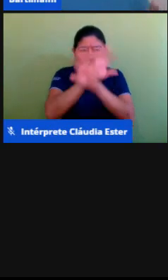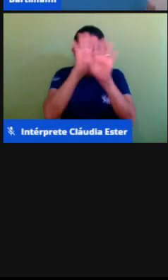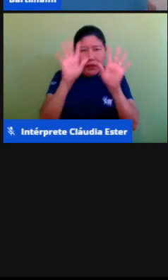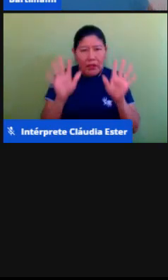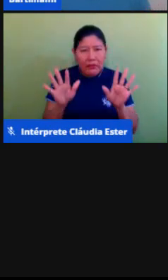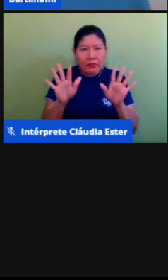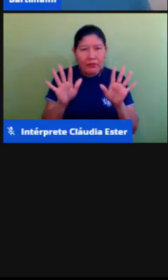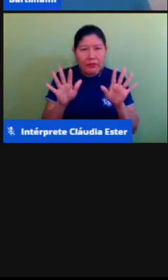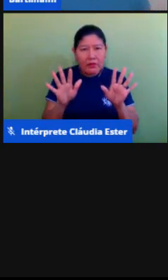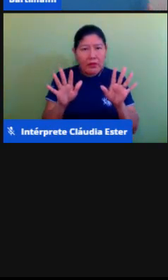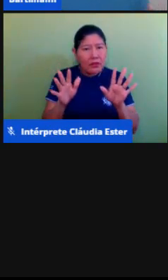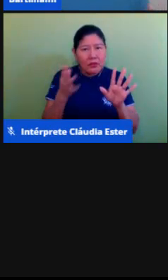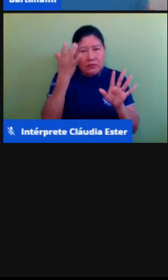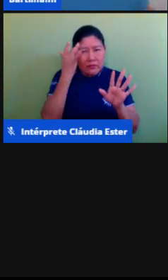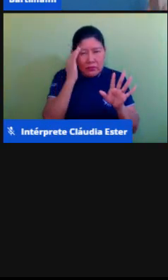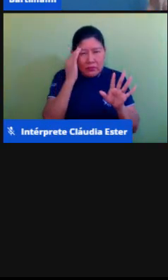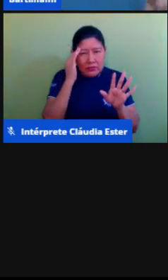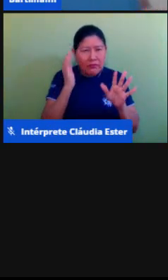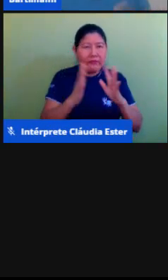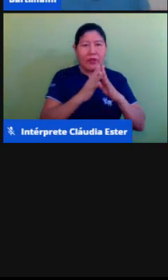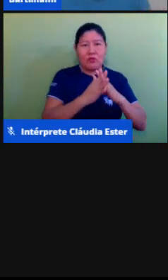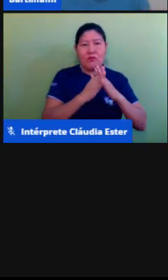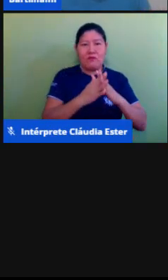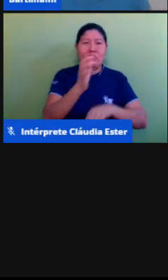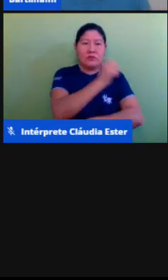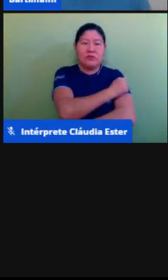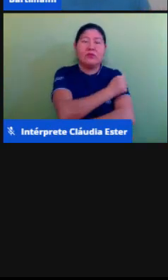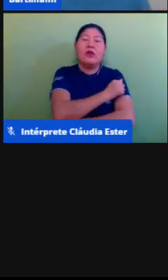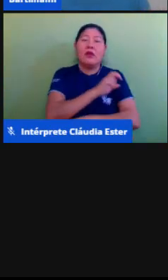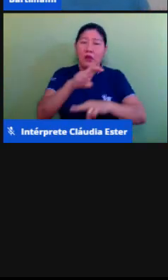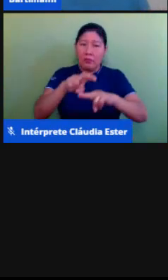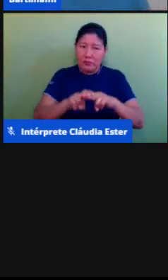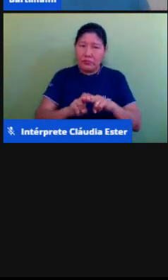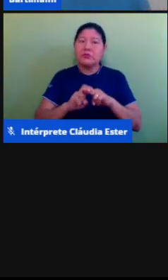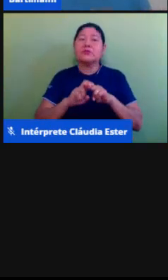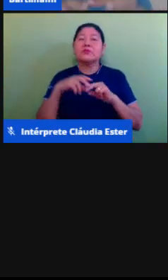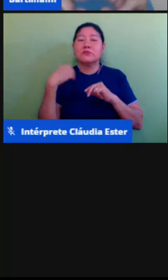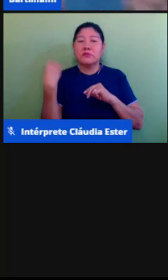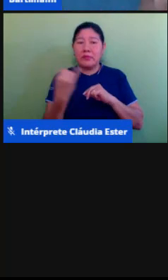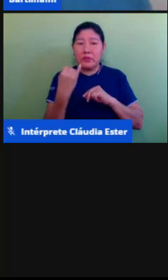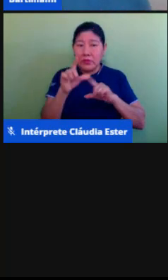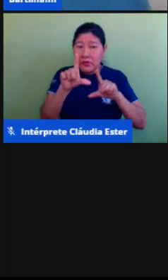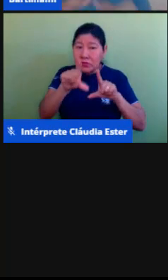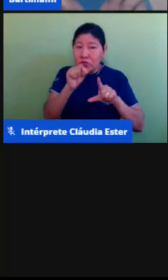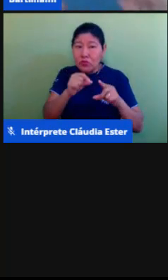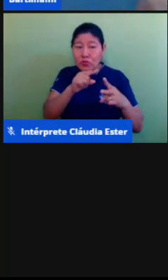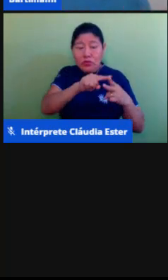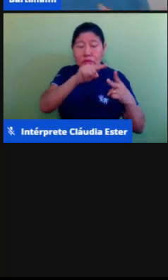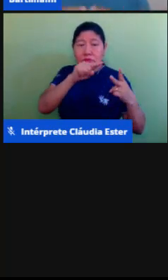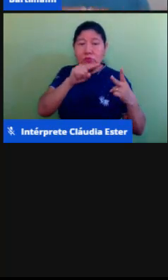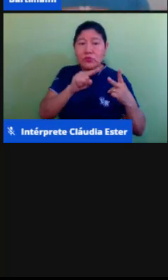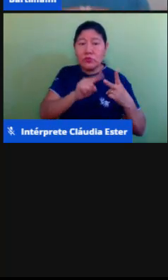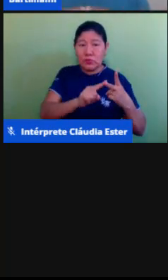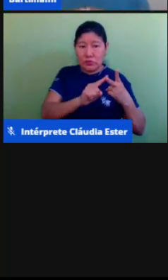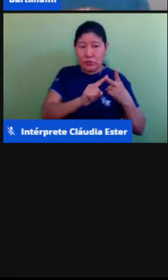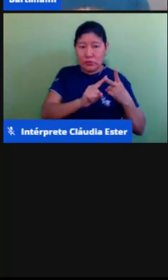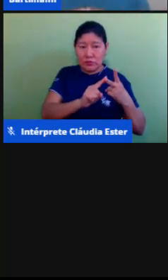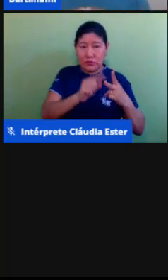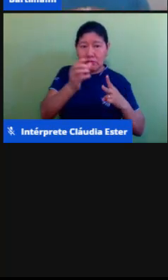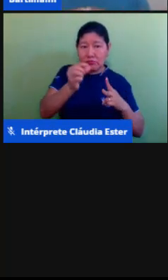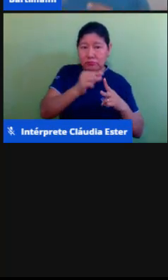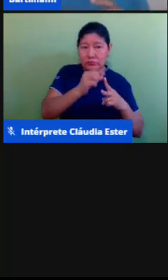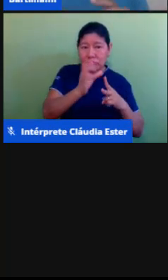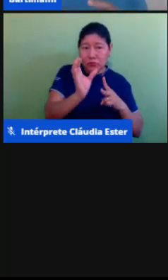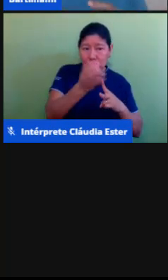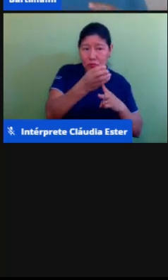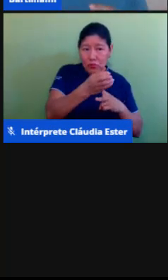a classe que você quer mostrar. Então, você reduz o recorte territorial, por exemplo, trabalha só com um pedaço, uma porção ali do município de